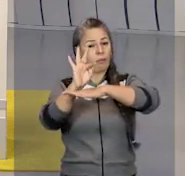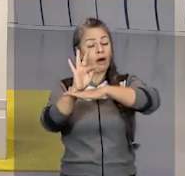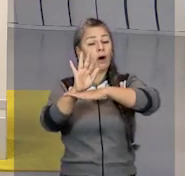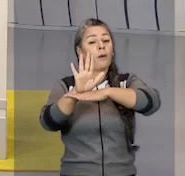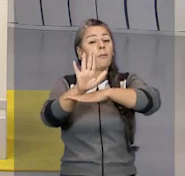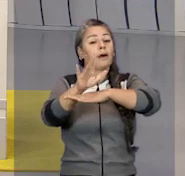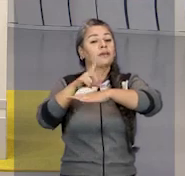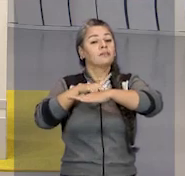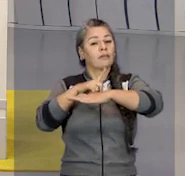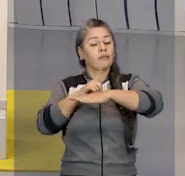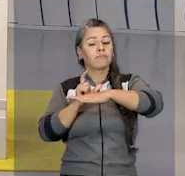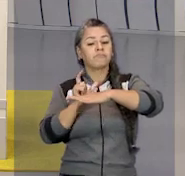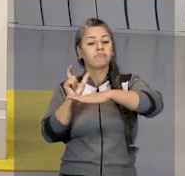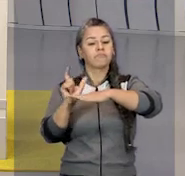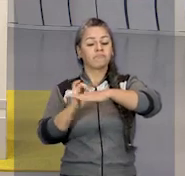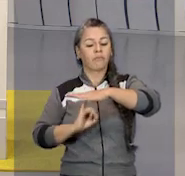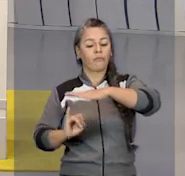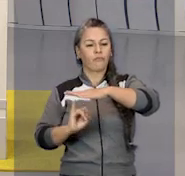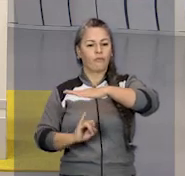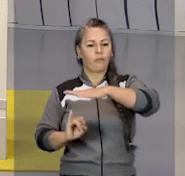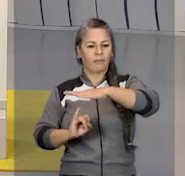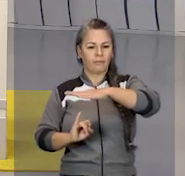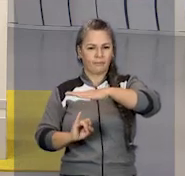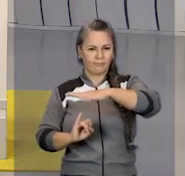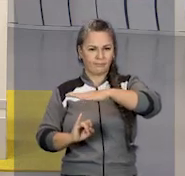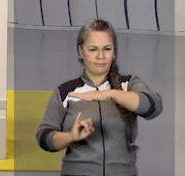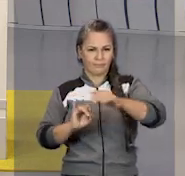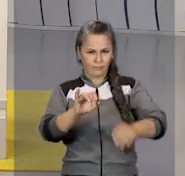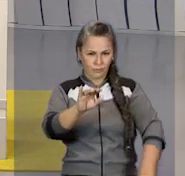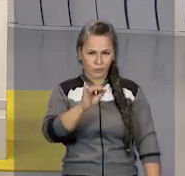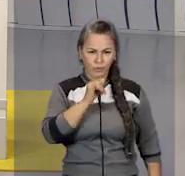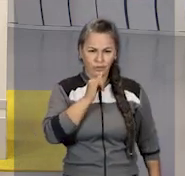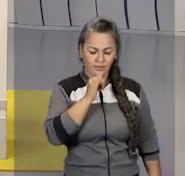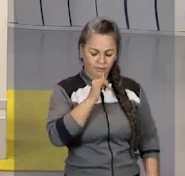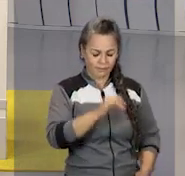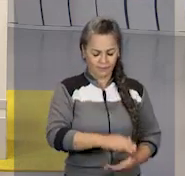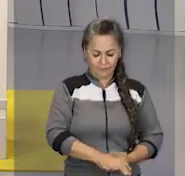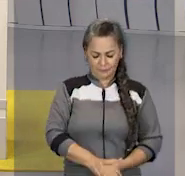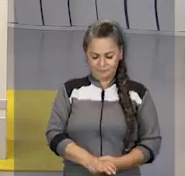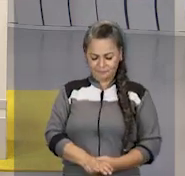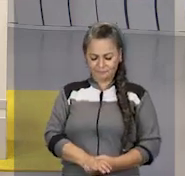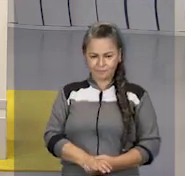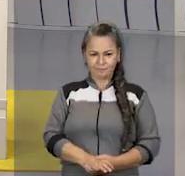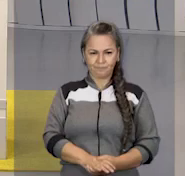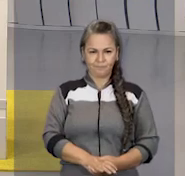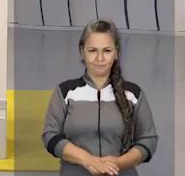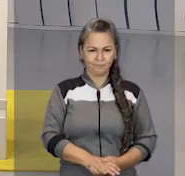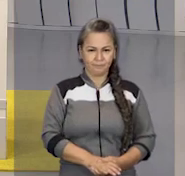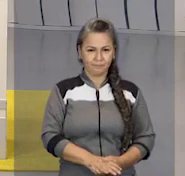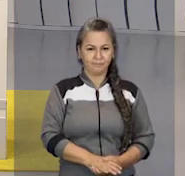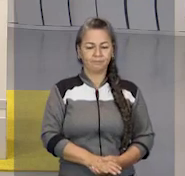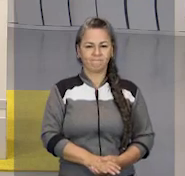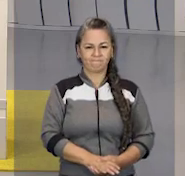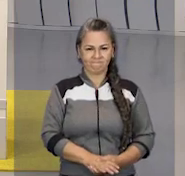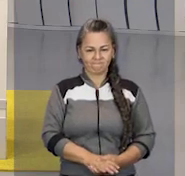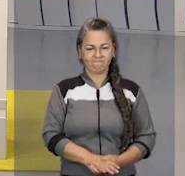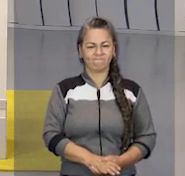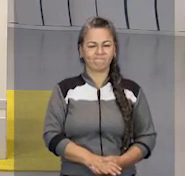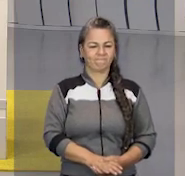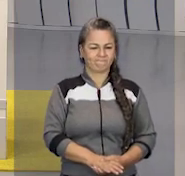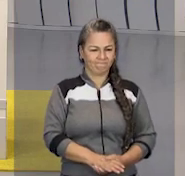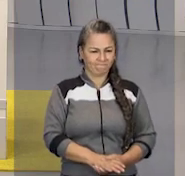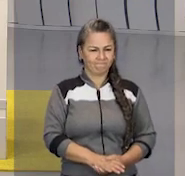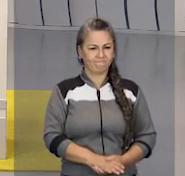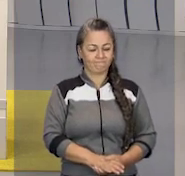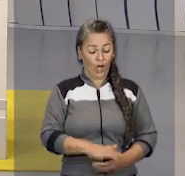menos formais, tá? Por exemplo, a gente tem lá, se você abre a gramática, aí você tem